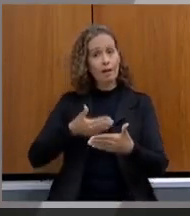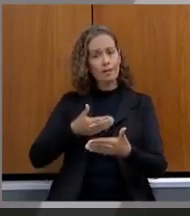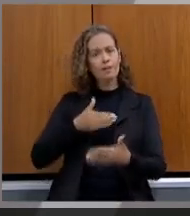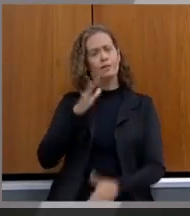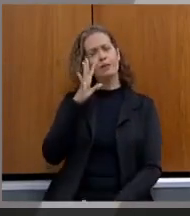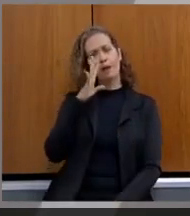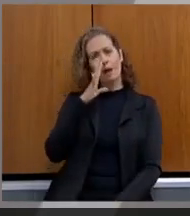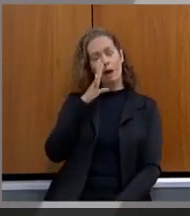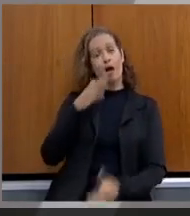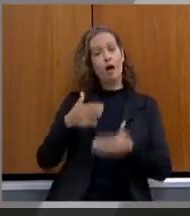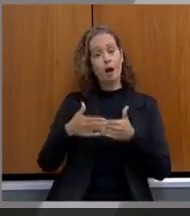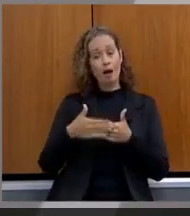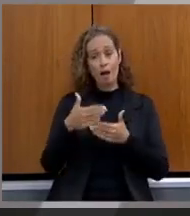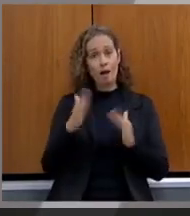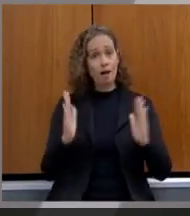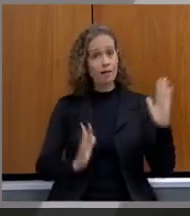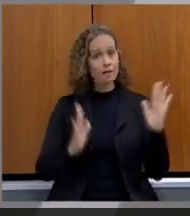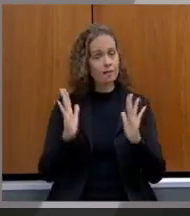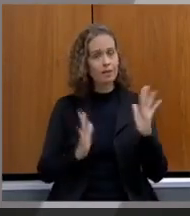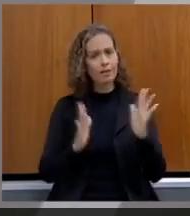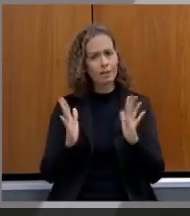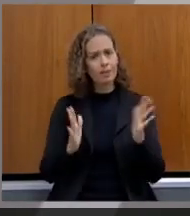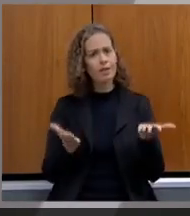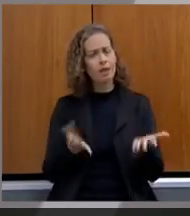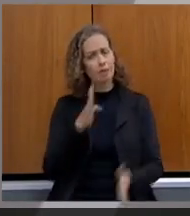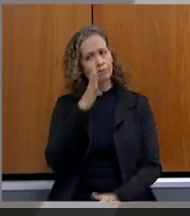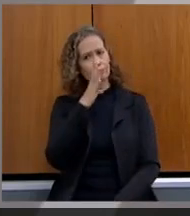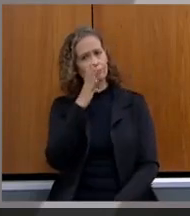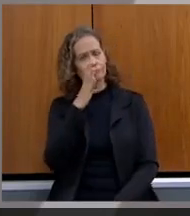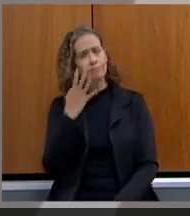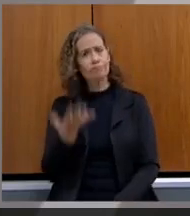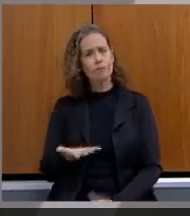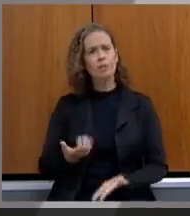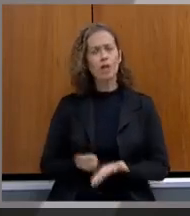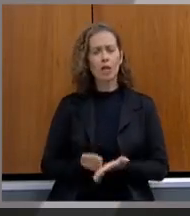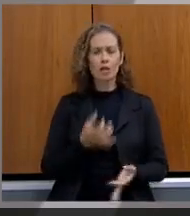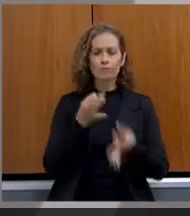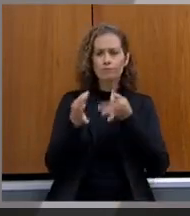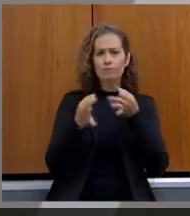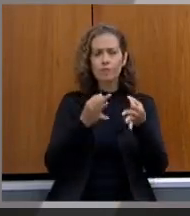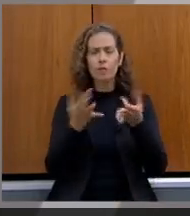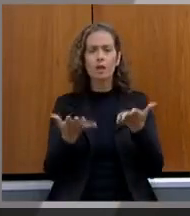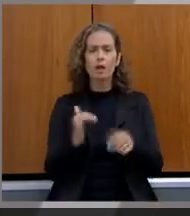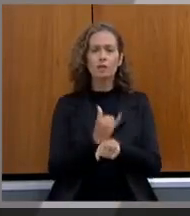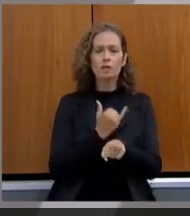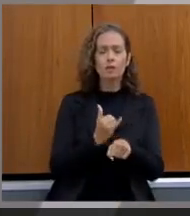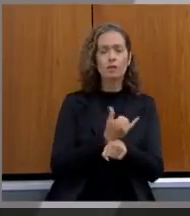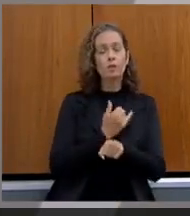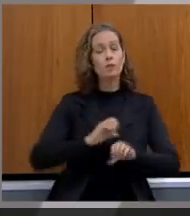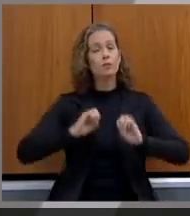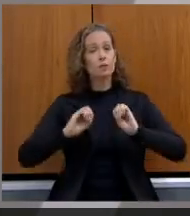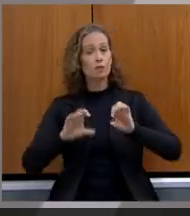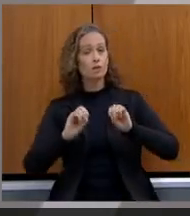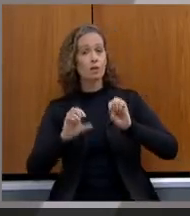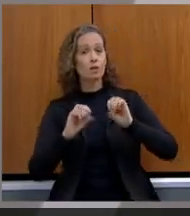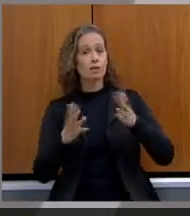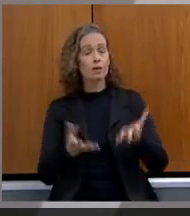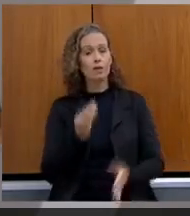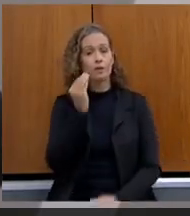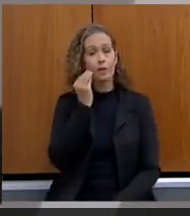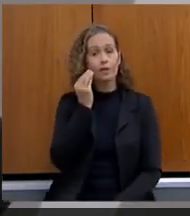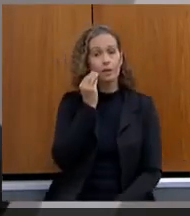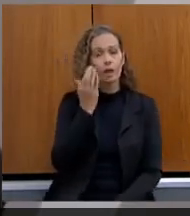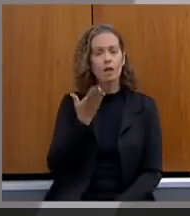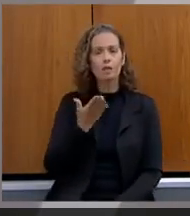do trabalho antes mas agora nesse momento difícil as costuras e as condutas para que a educação tentar se ter